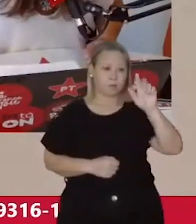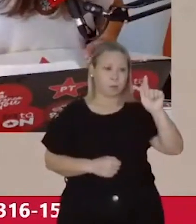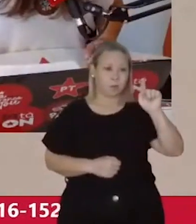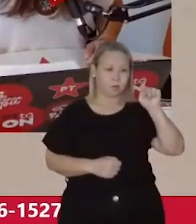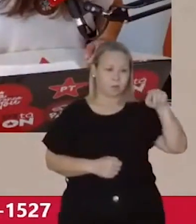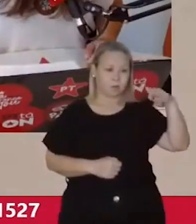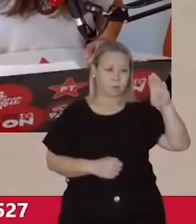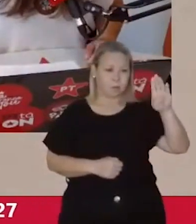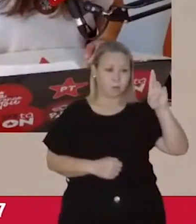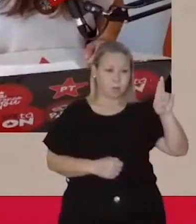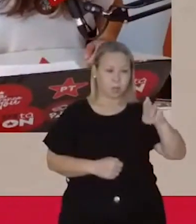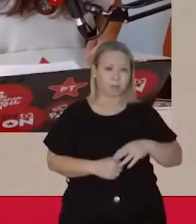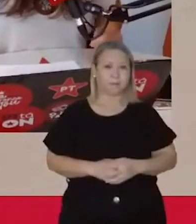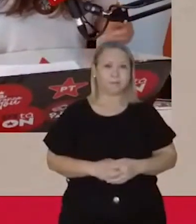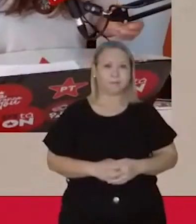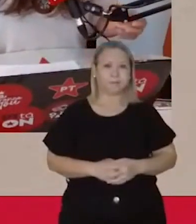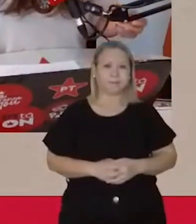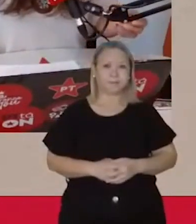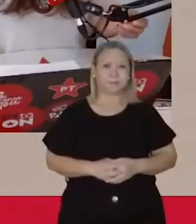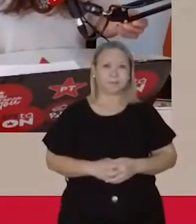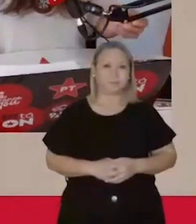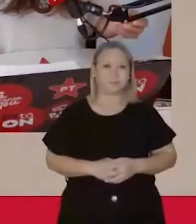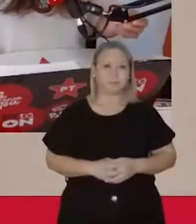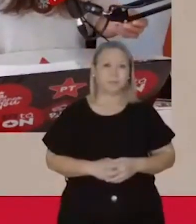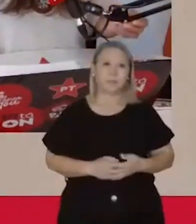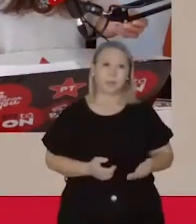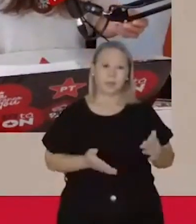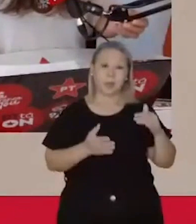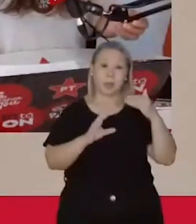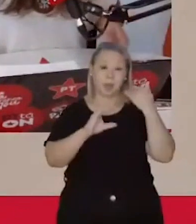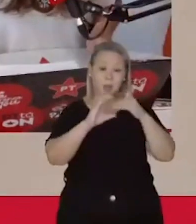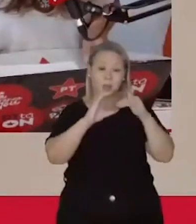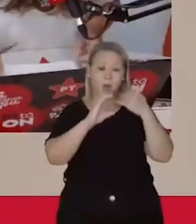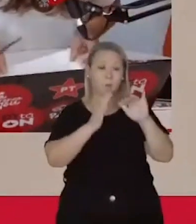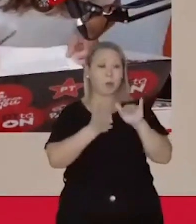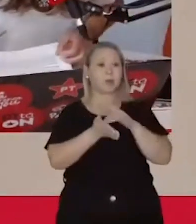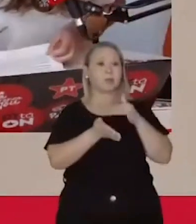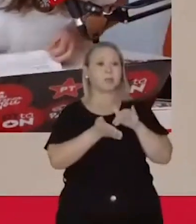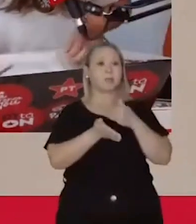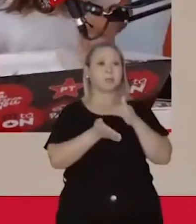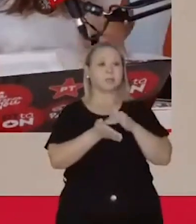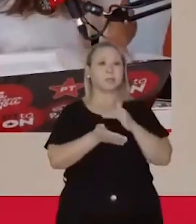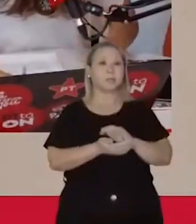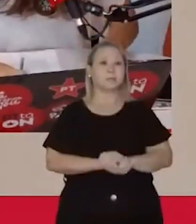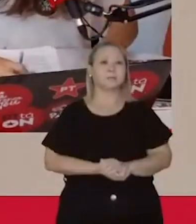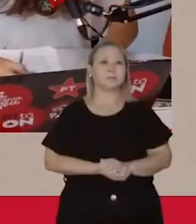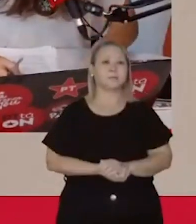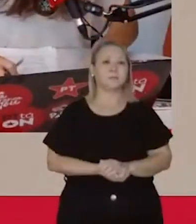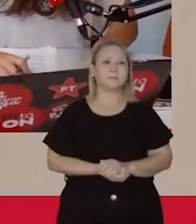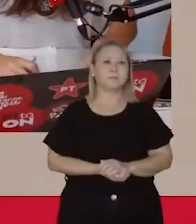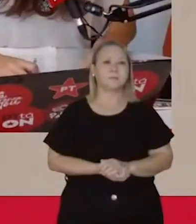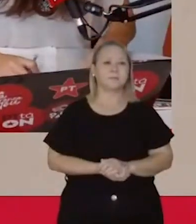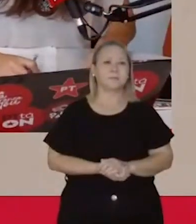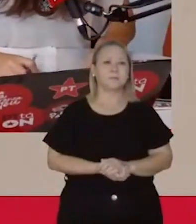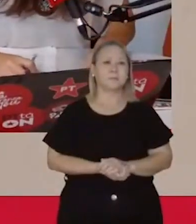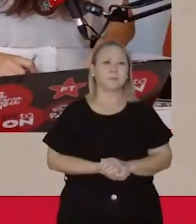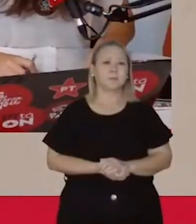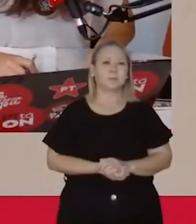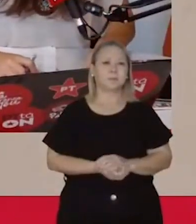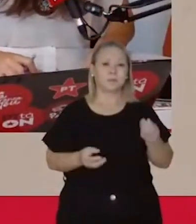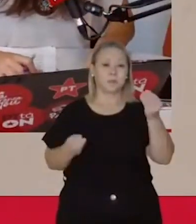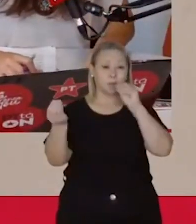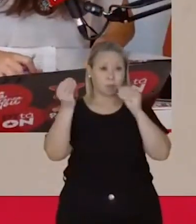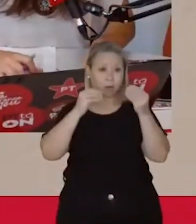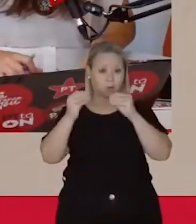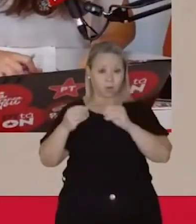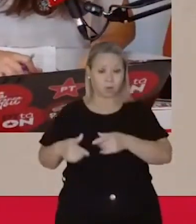esmad@pt.org.br, certo? E eu também é o e-mail da secretaria, né? Deixa eu colocar aqui para quem está